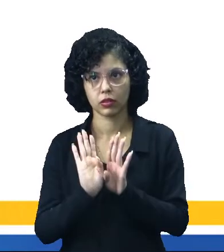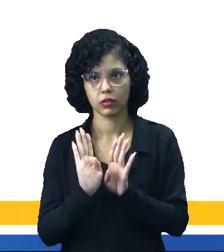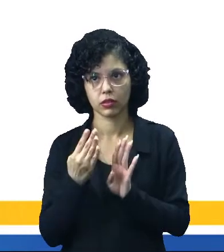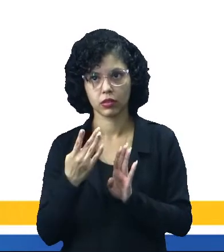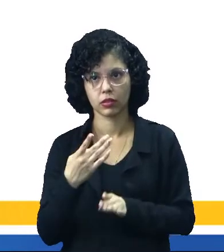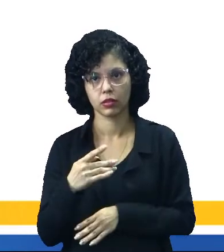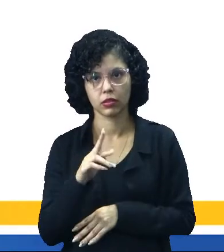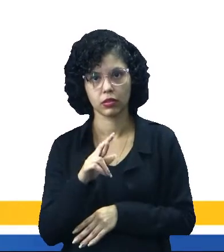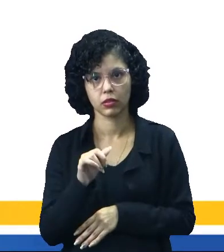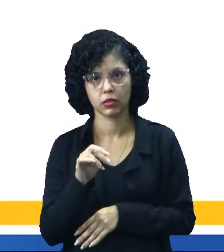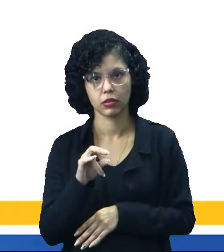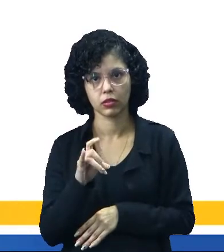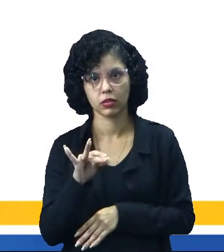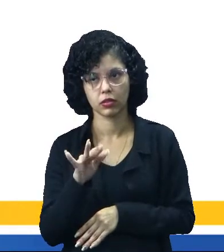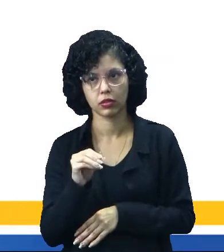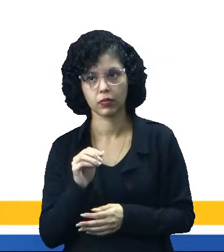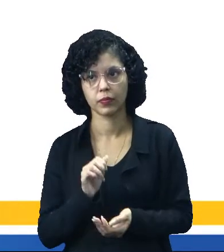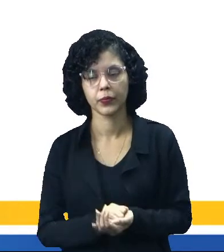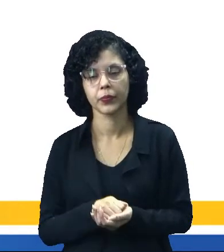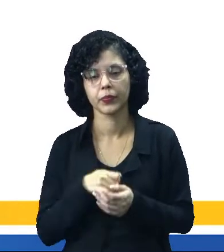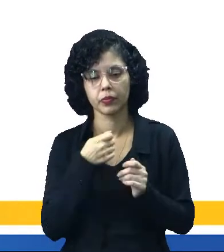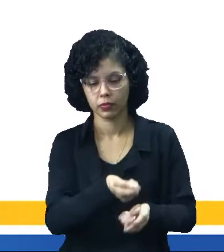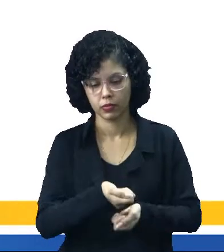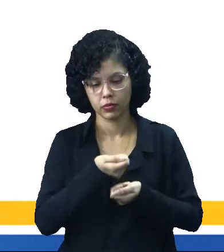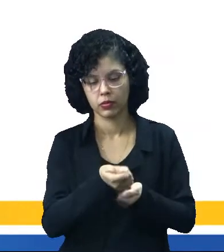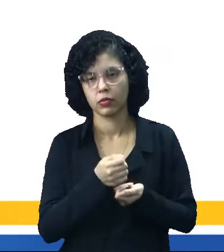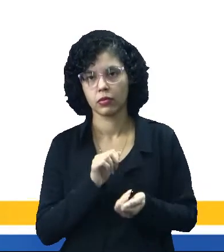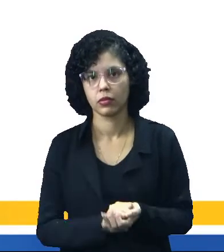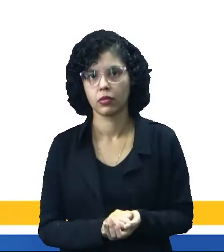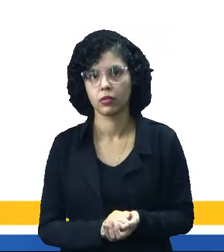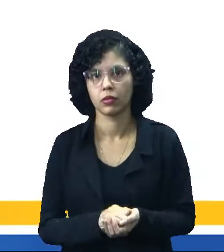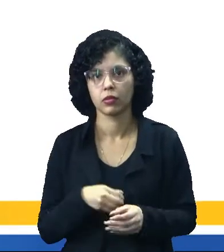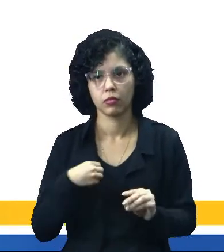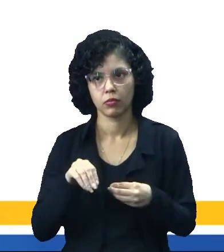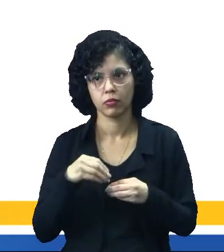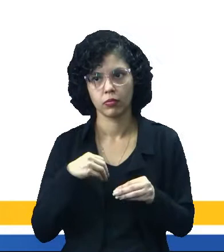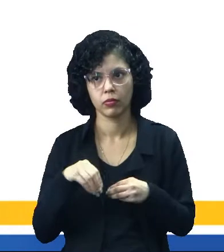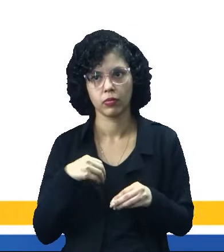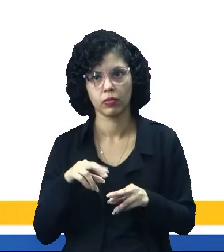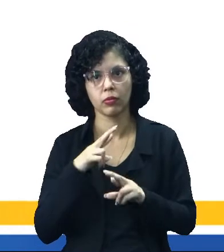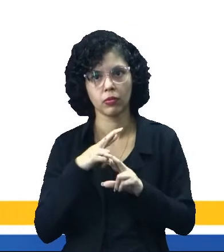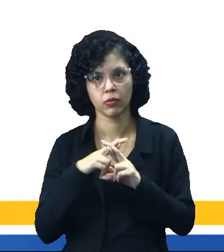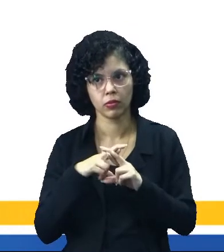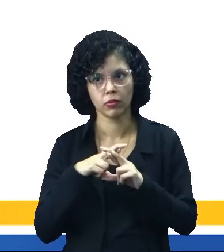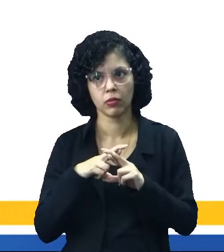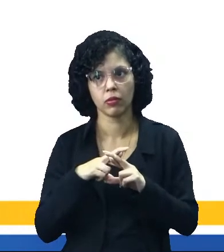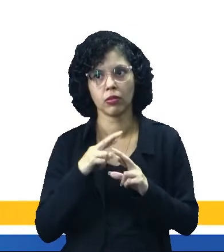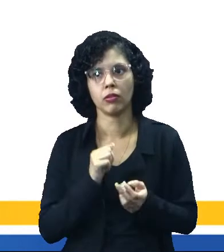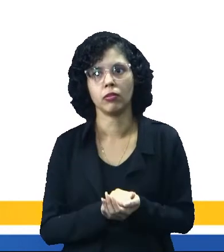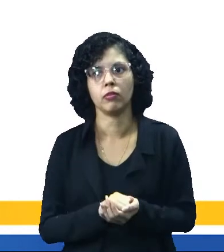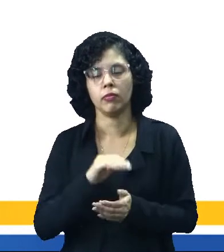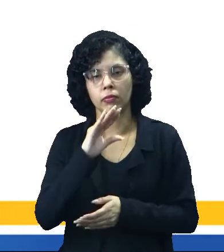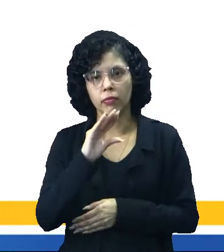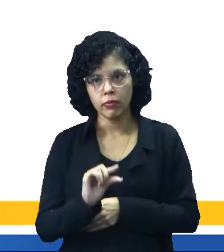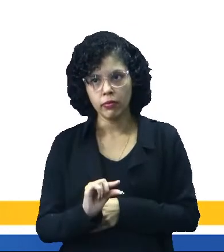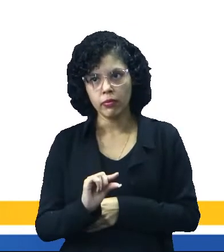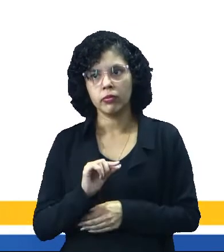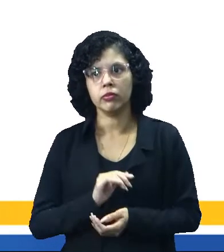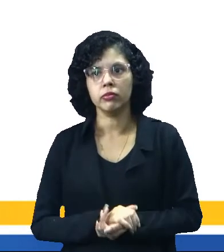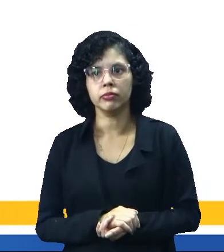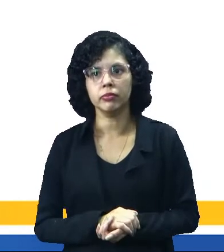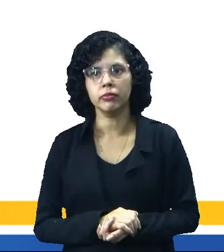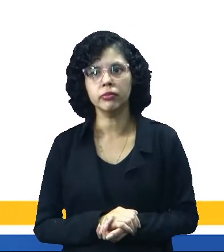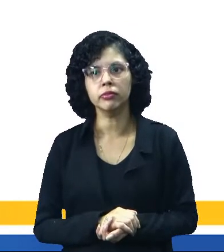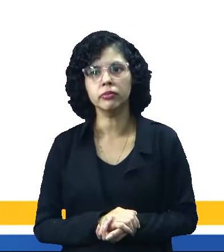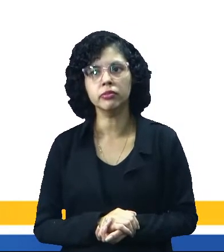né, o gari, né, o coletor de reciclável, que estariam ali numa escala mais baixa. As